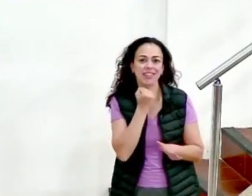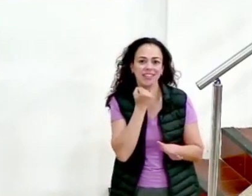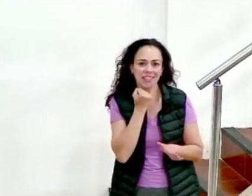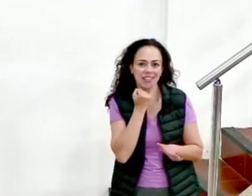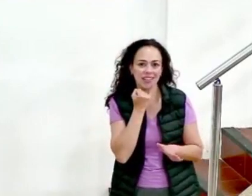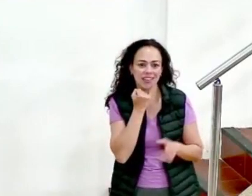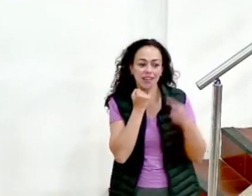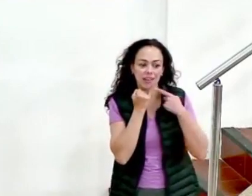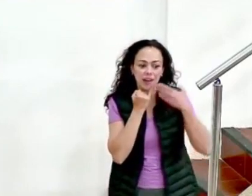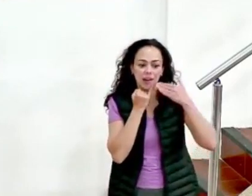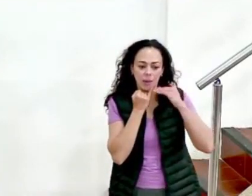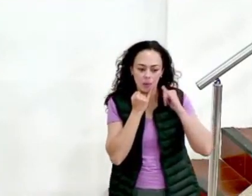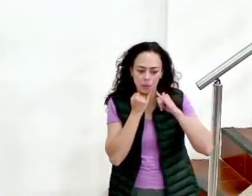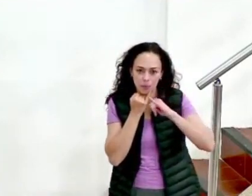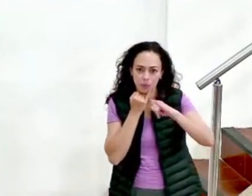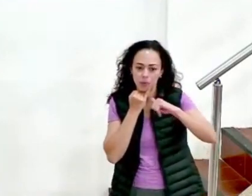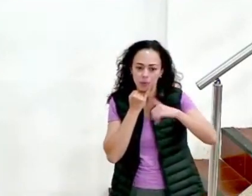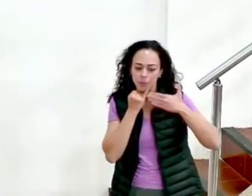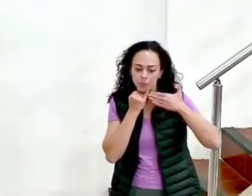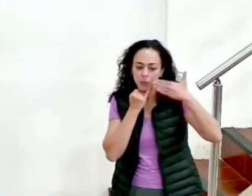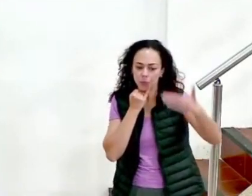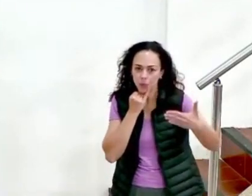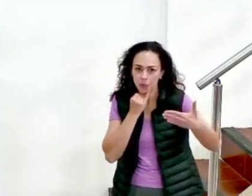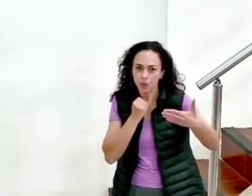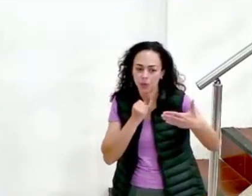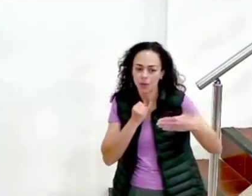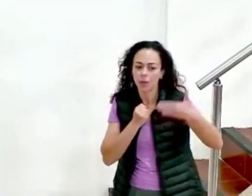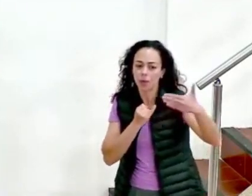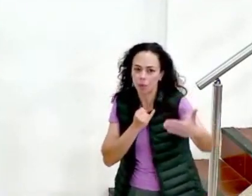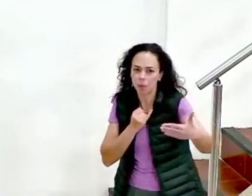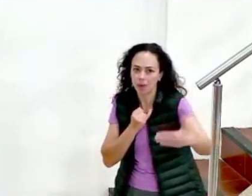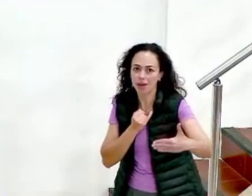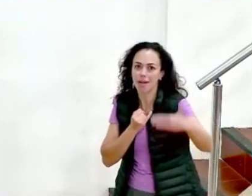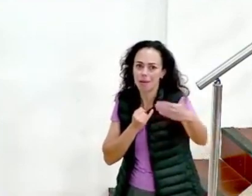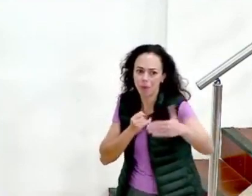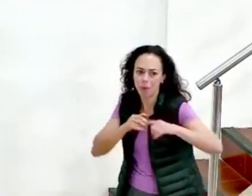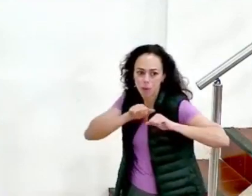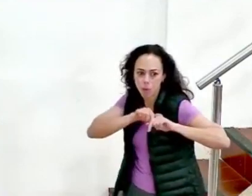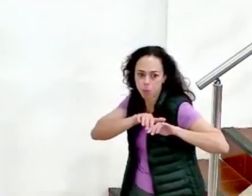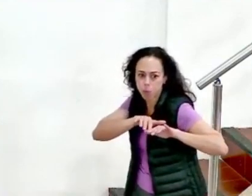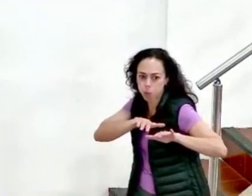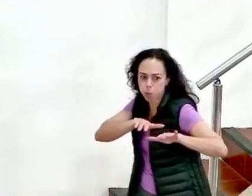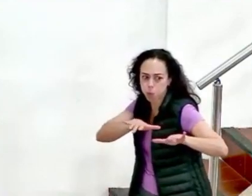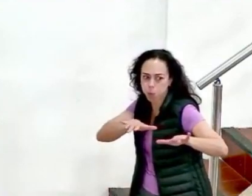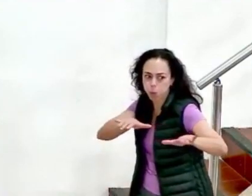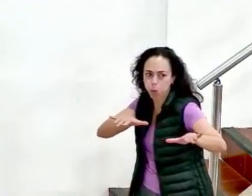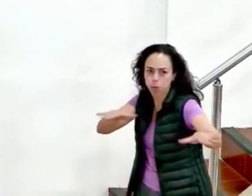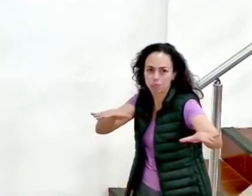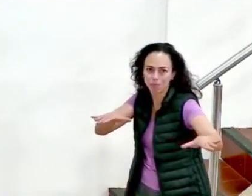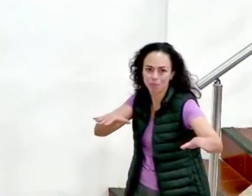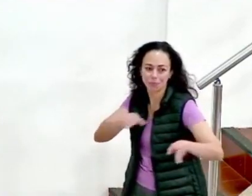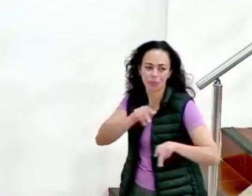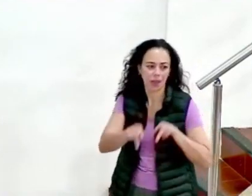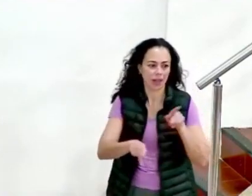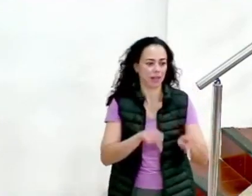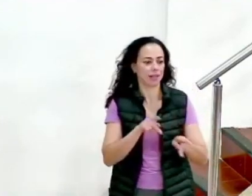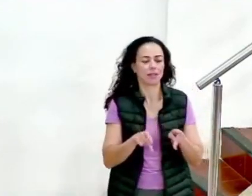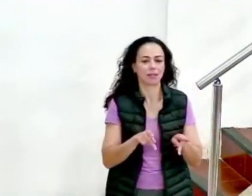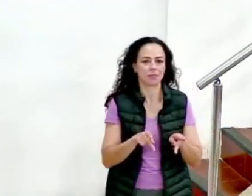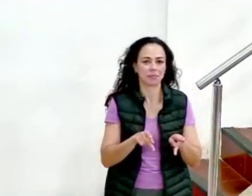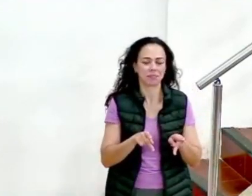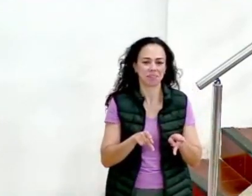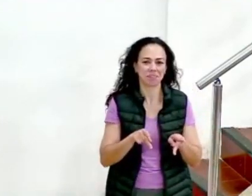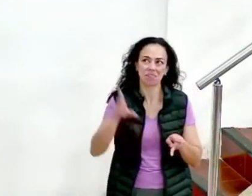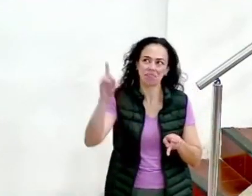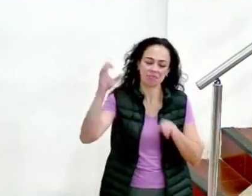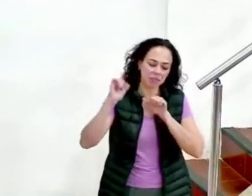nação. Porque Deus havia prometido isso a ele: de ti farei uma grande nação, te abençoarei.